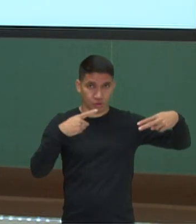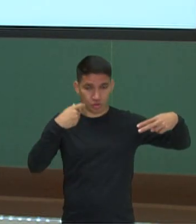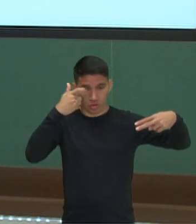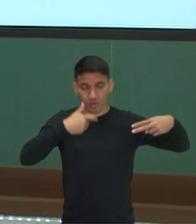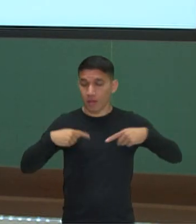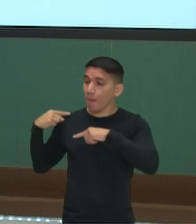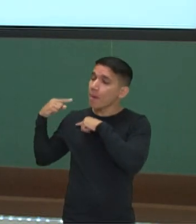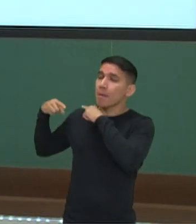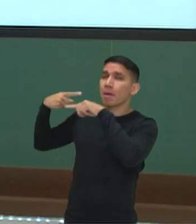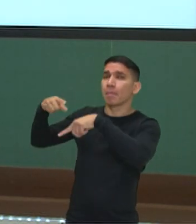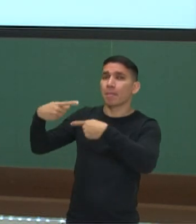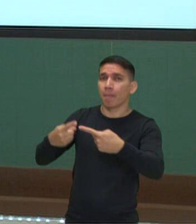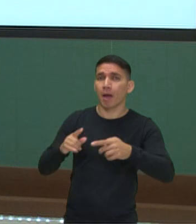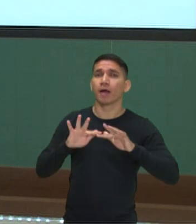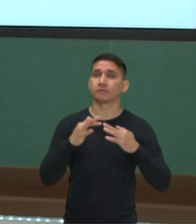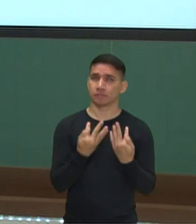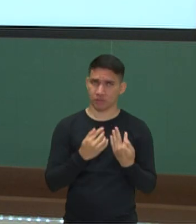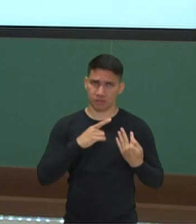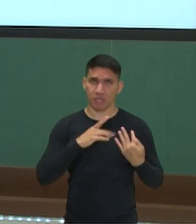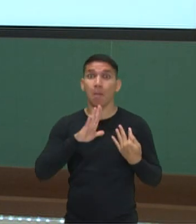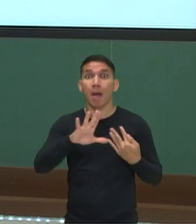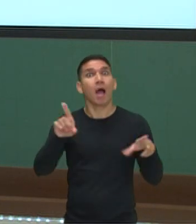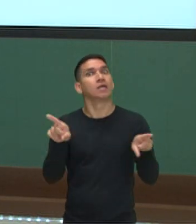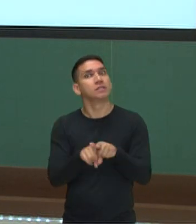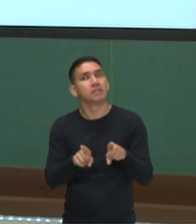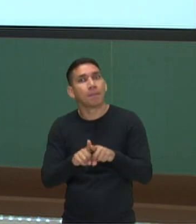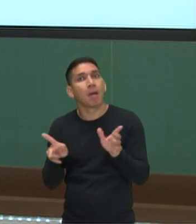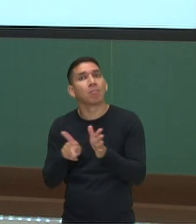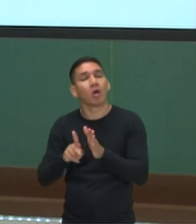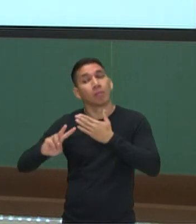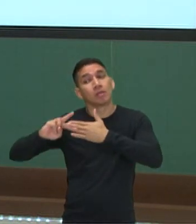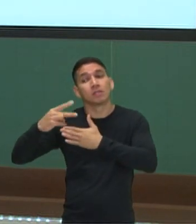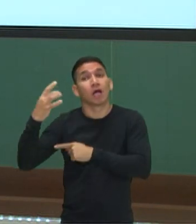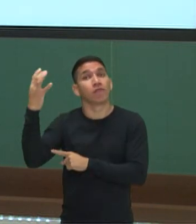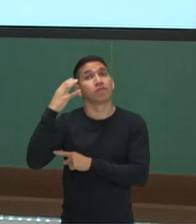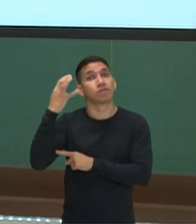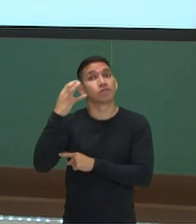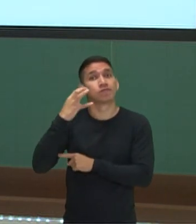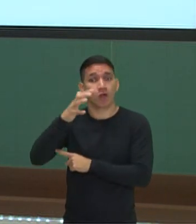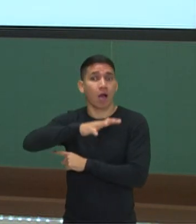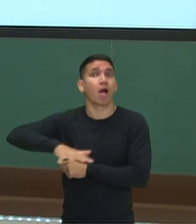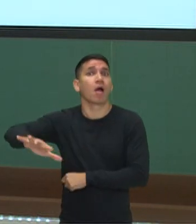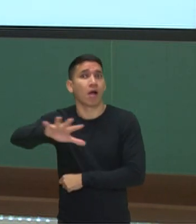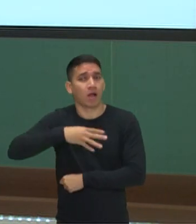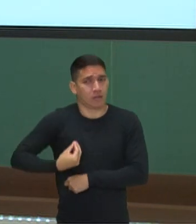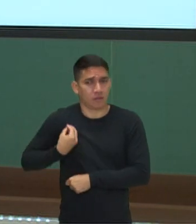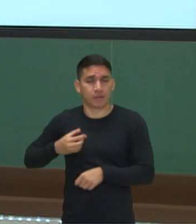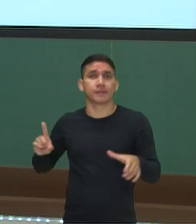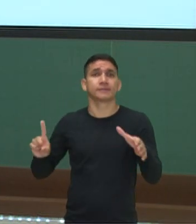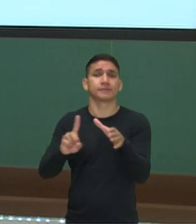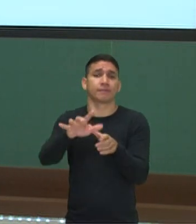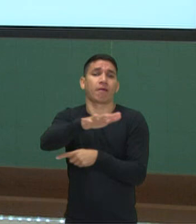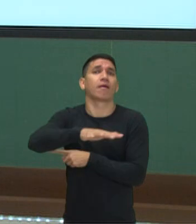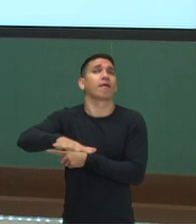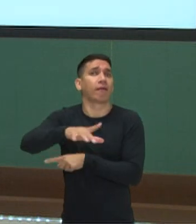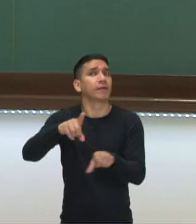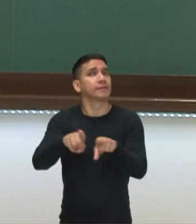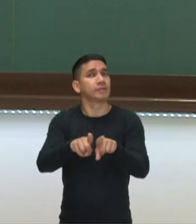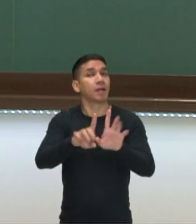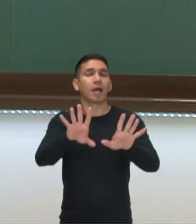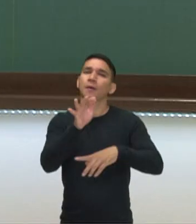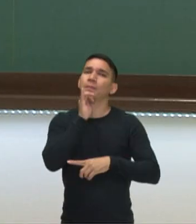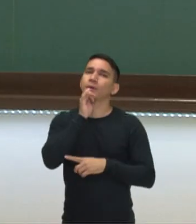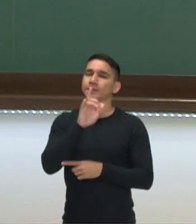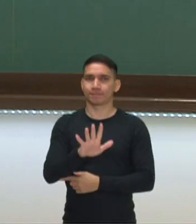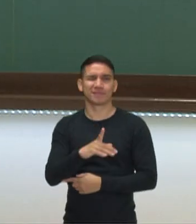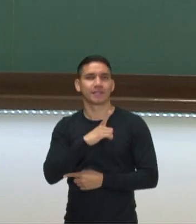herda geneticamente, mas somos também o resultado do ambiente, somos influenciados pelo ambiente. Então, por exemplo,